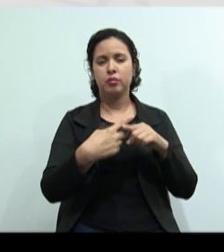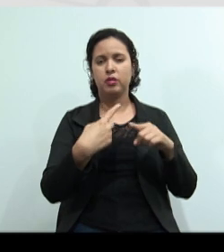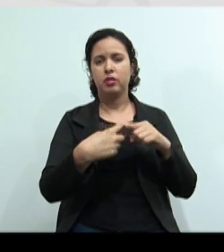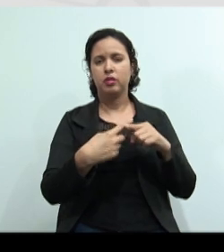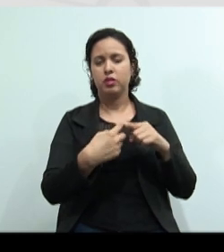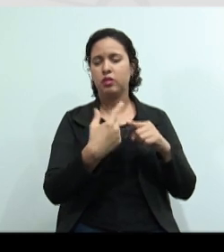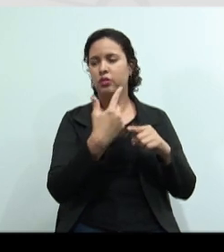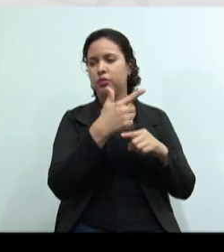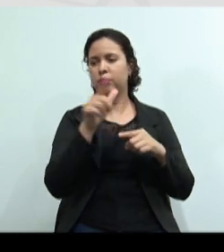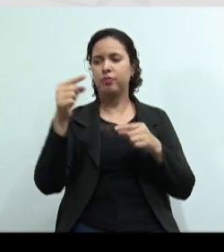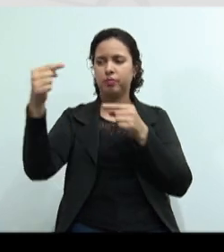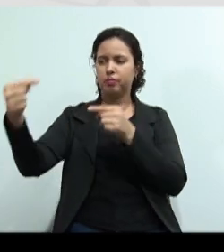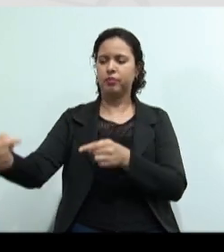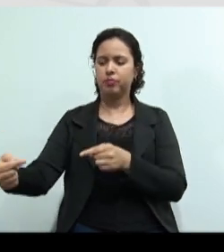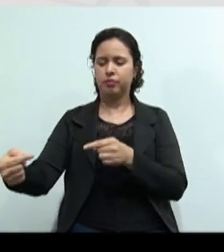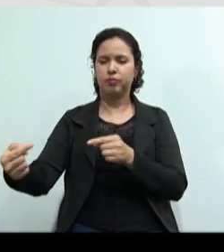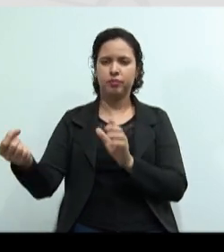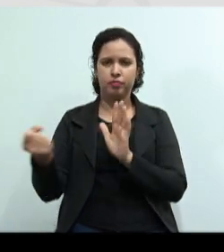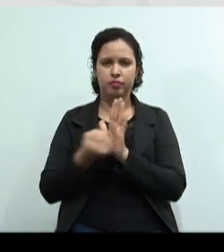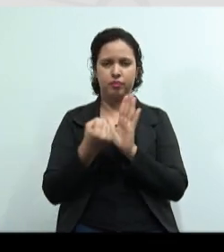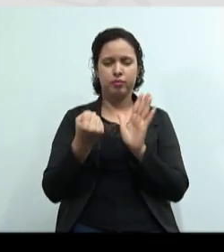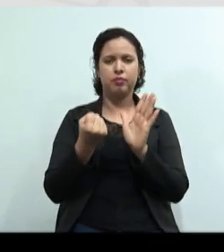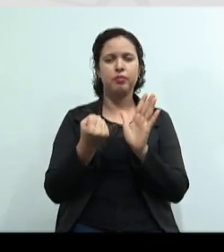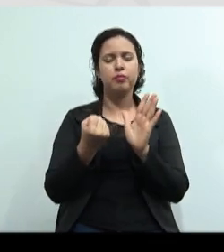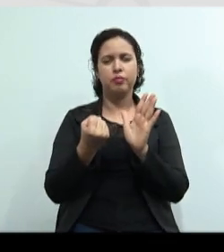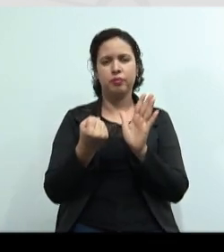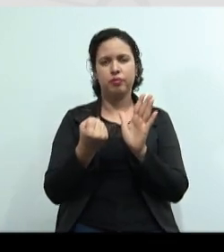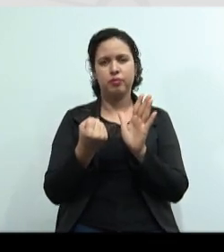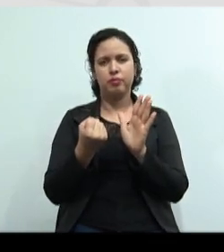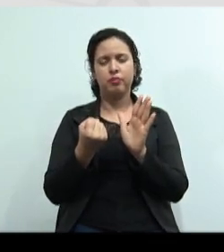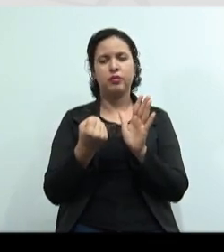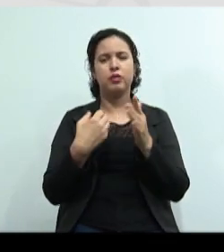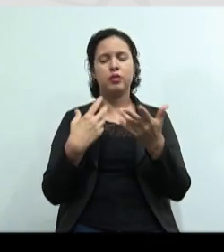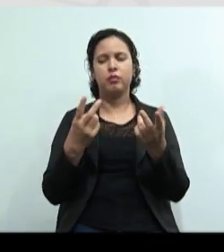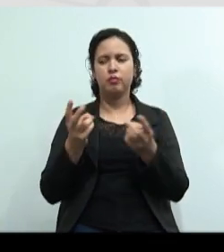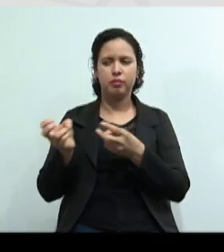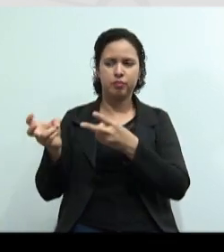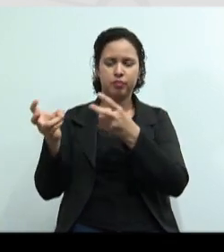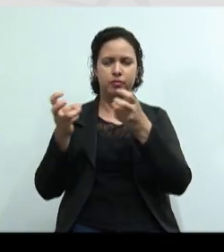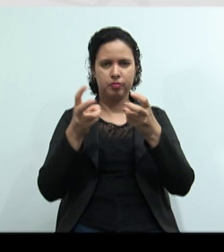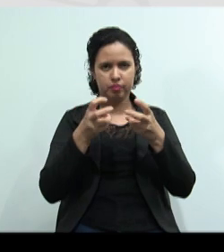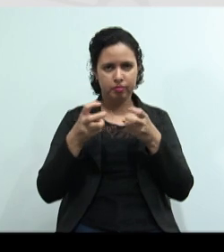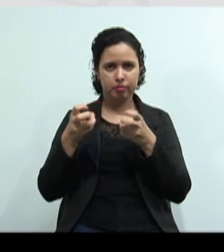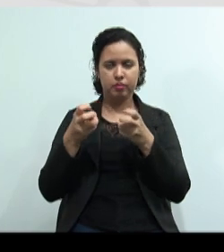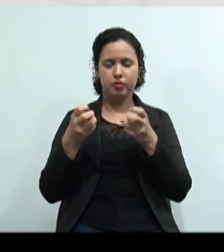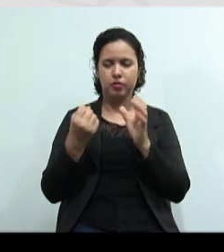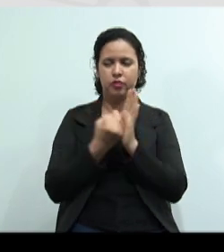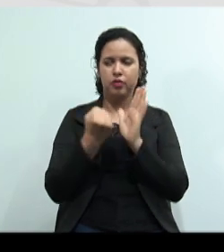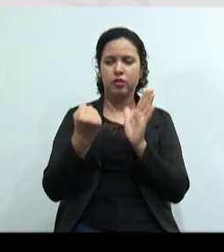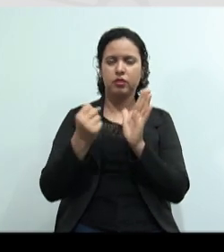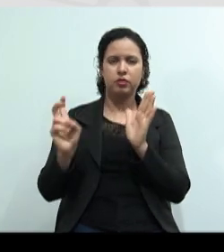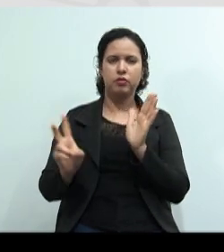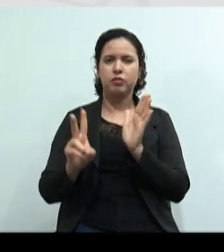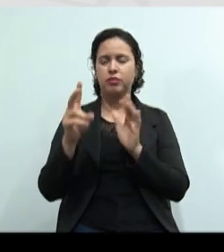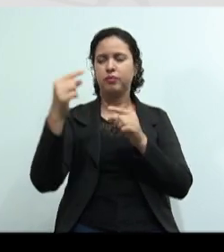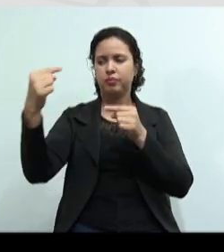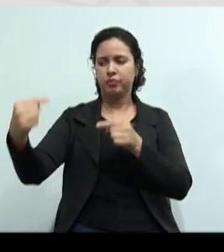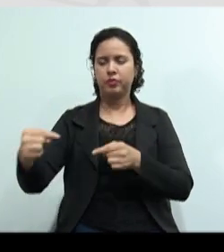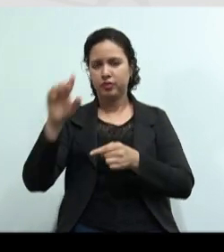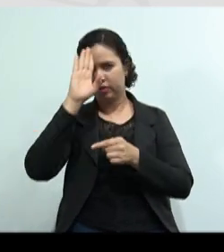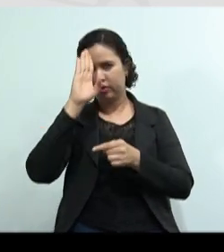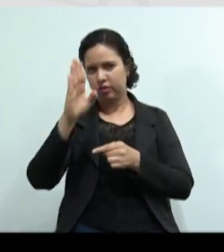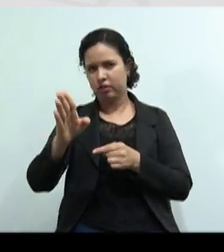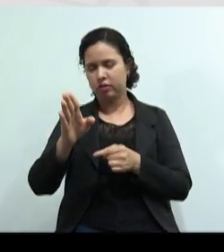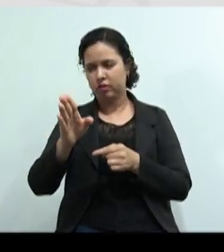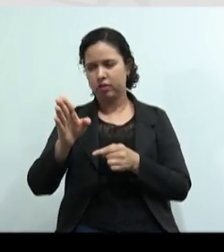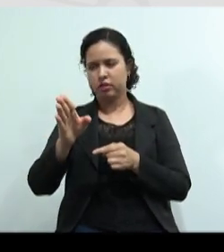único referencial de preço. Então, ela o quê? Ela consiste em observar os preços praticados por concorrentes diretos e